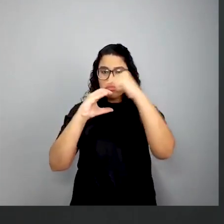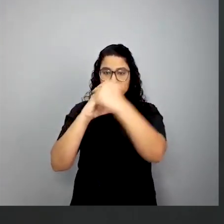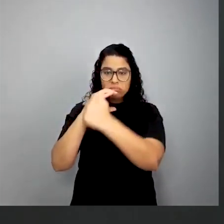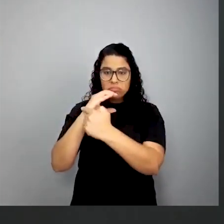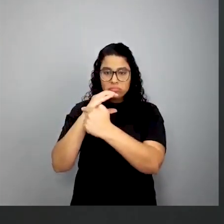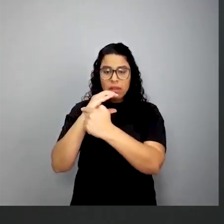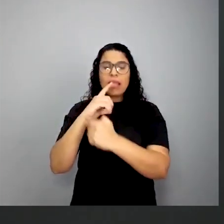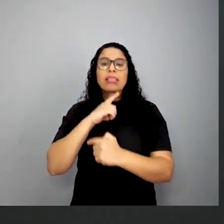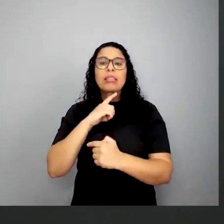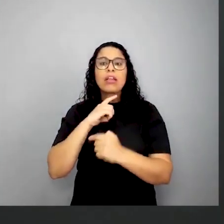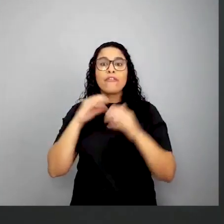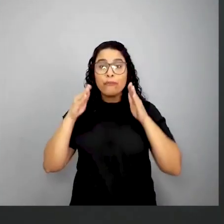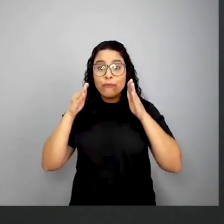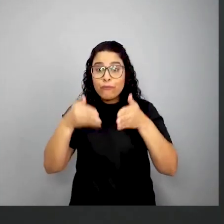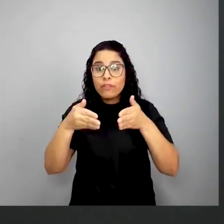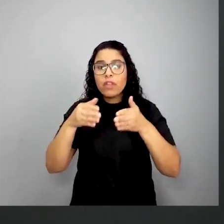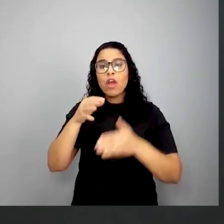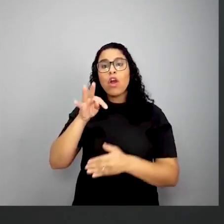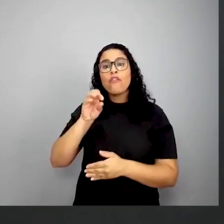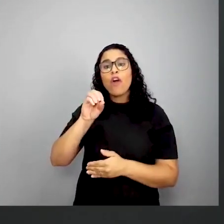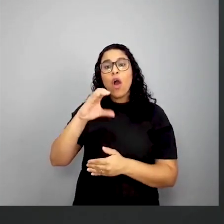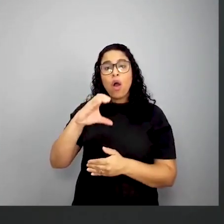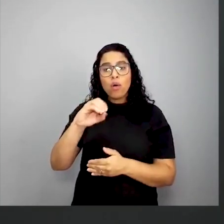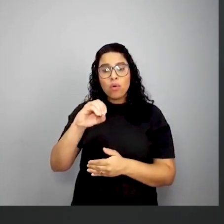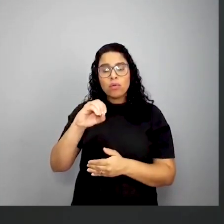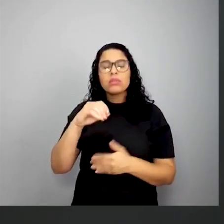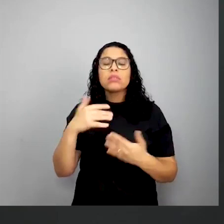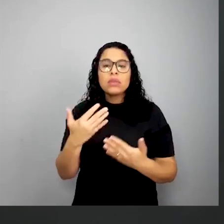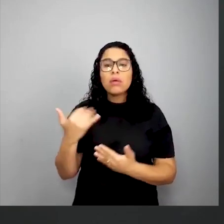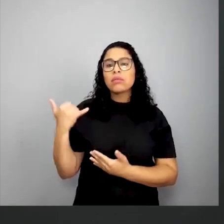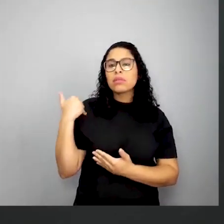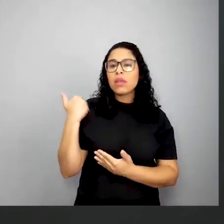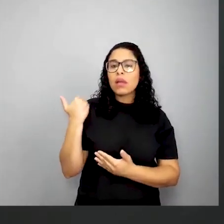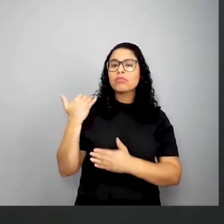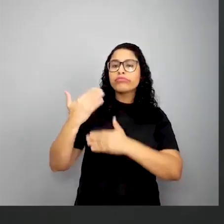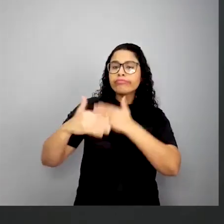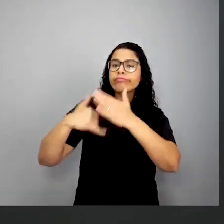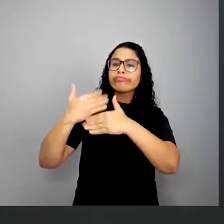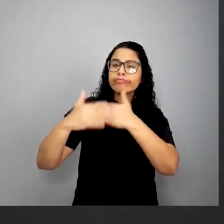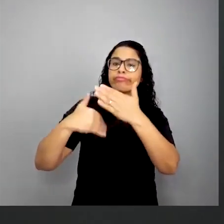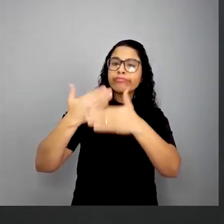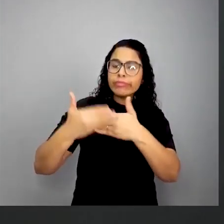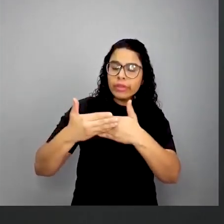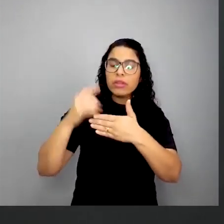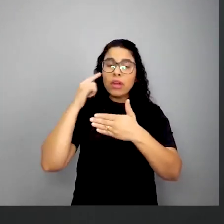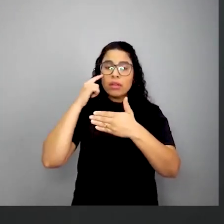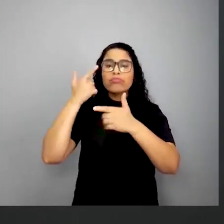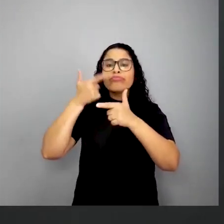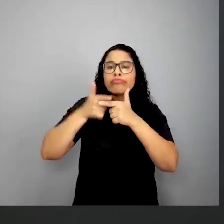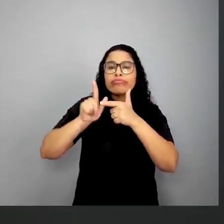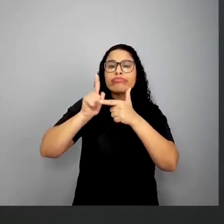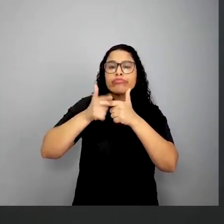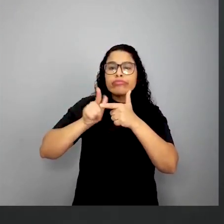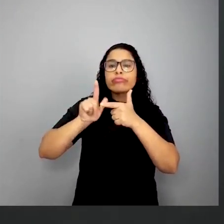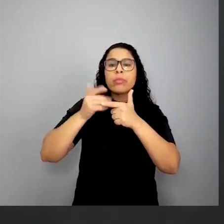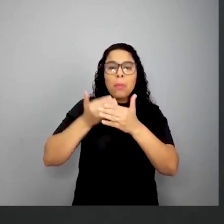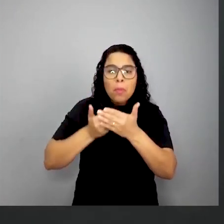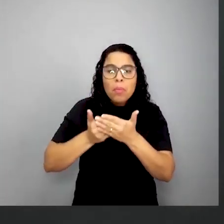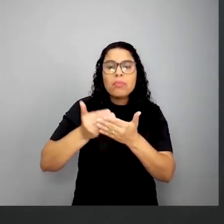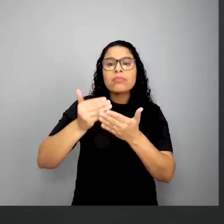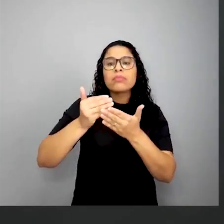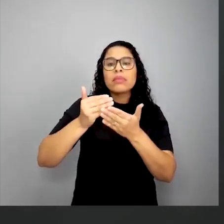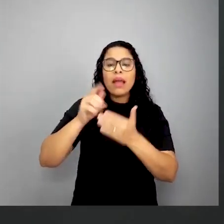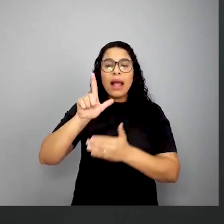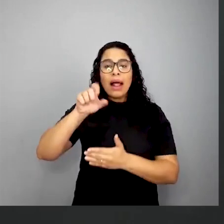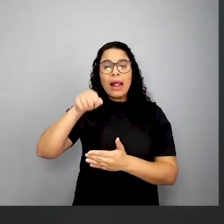imagem. Então você imagina que com a idade, a tonicidade desse músculo pode já não estar tão legal assim. Essa lente pode